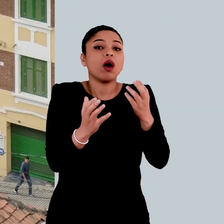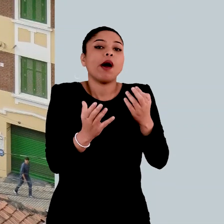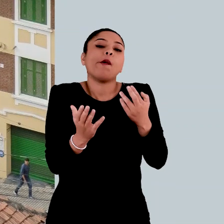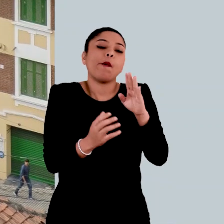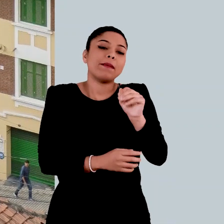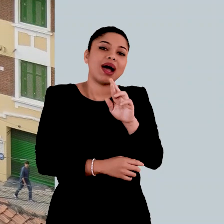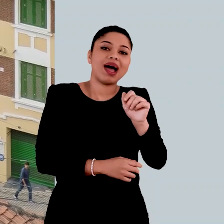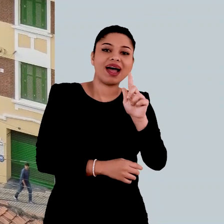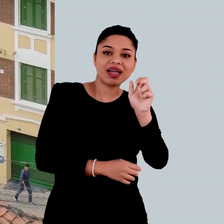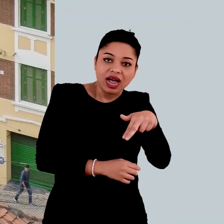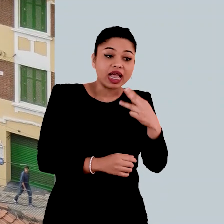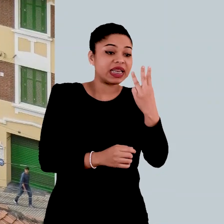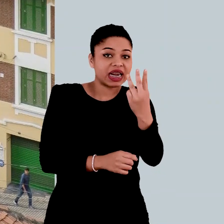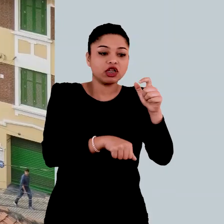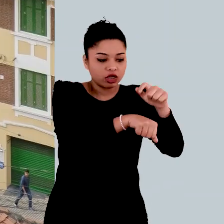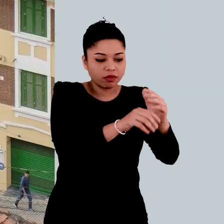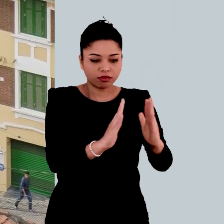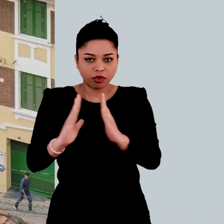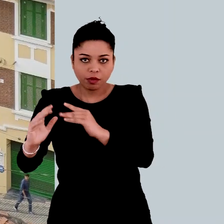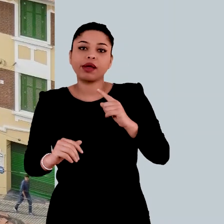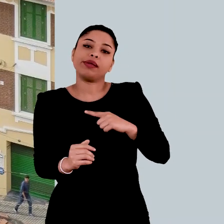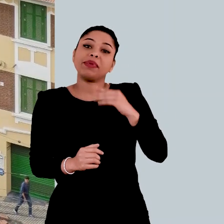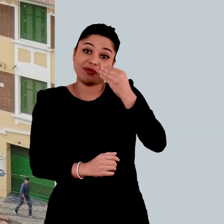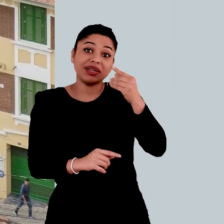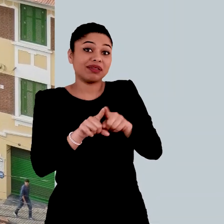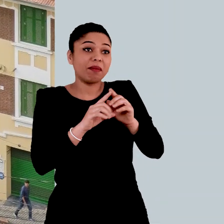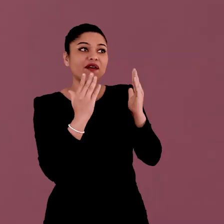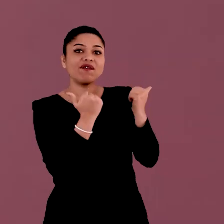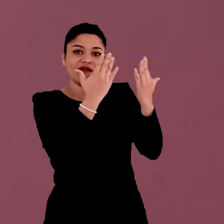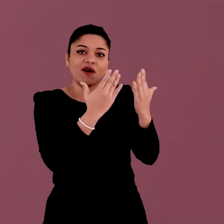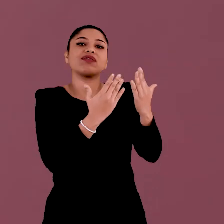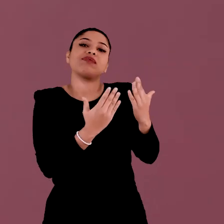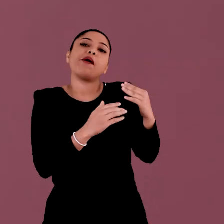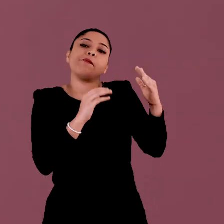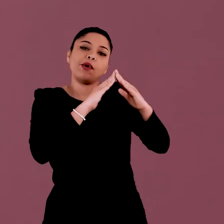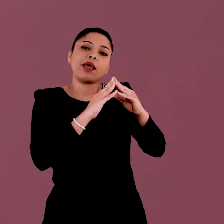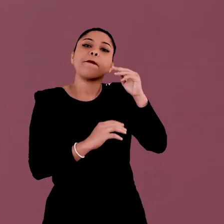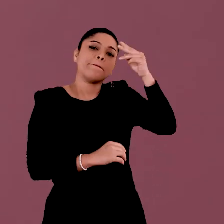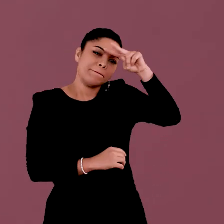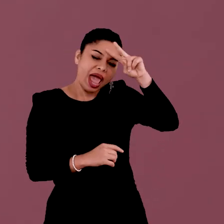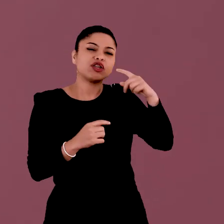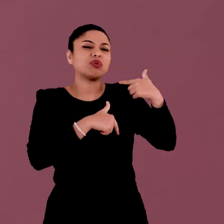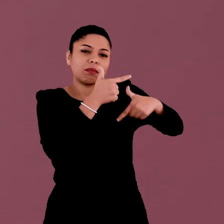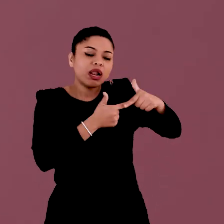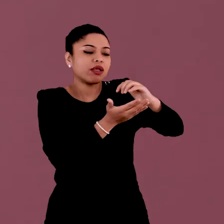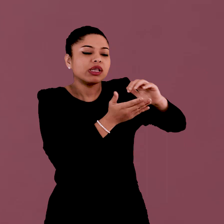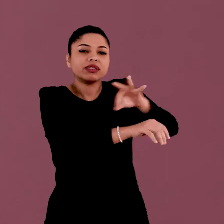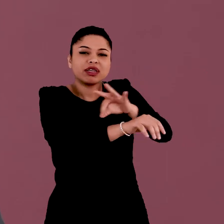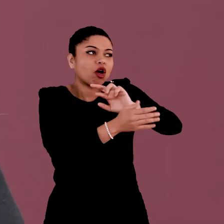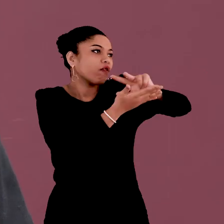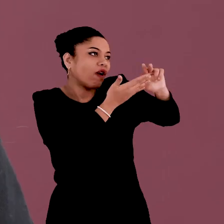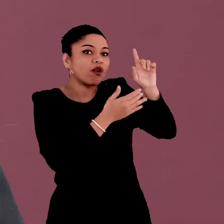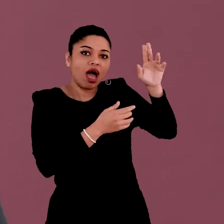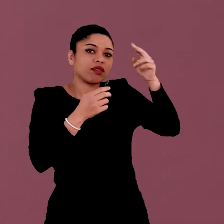sobrado existente no Bexiga. Os clientes me encontraram porque eu fiz anteriormente um outro projeto na Rua Rocha, com características